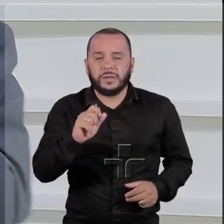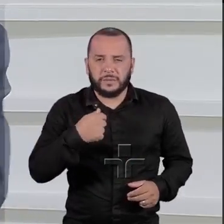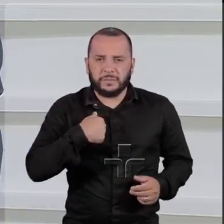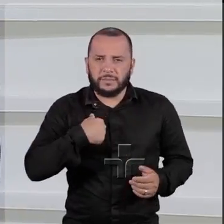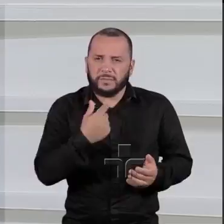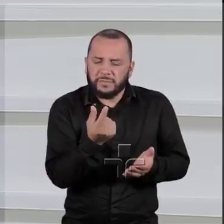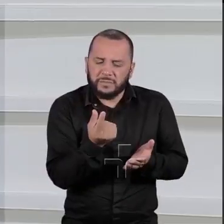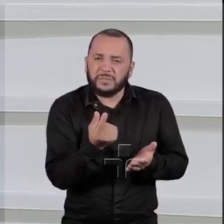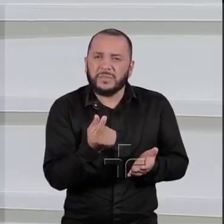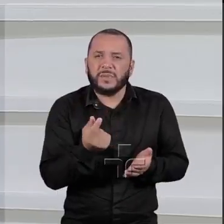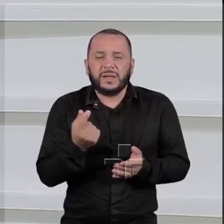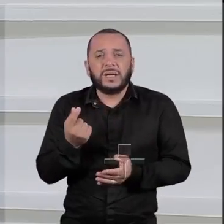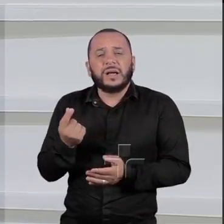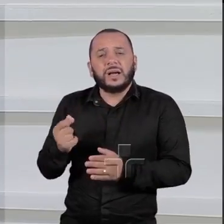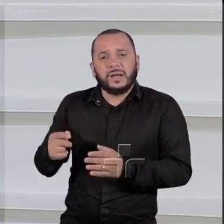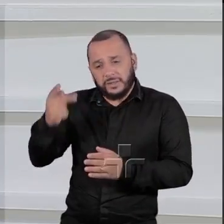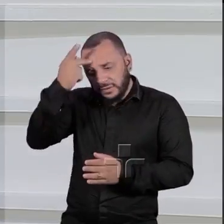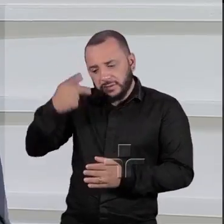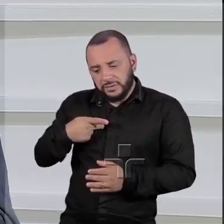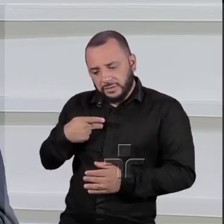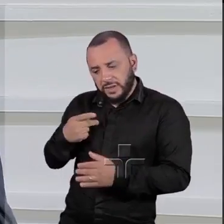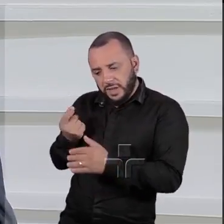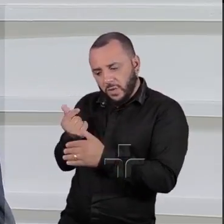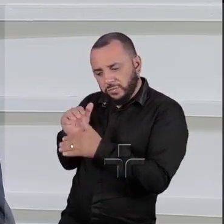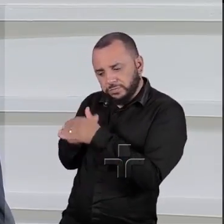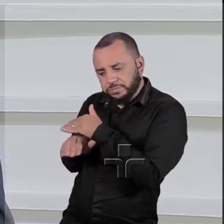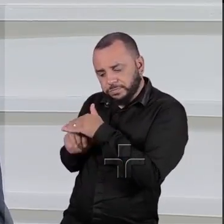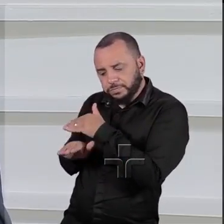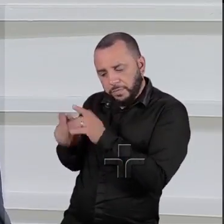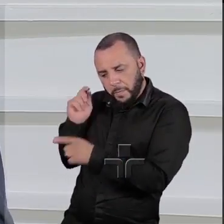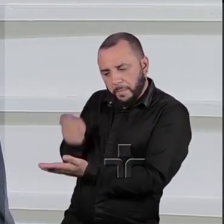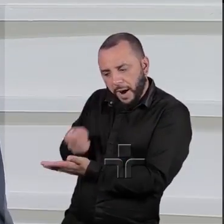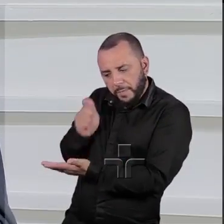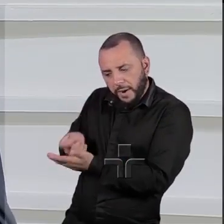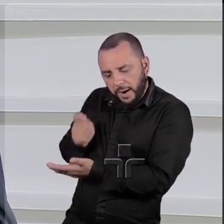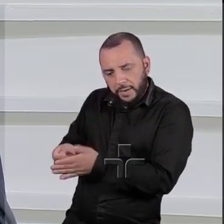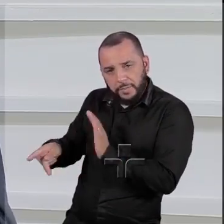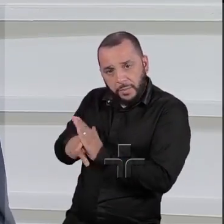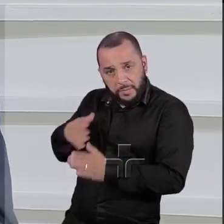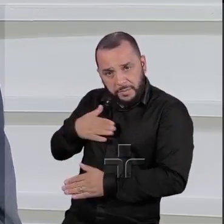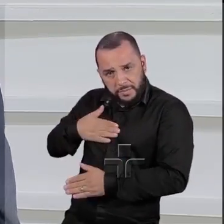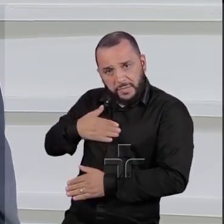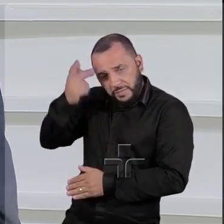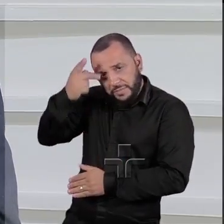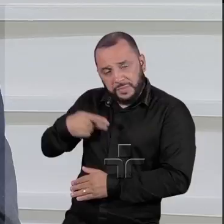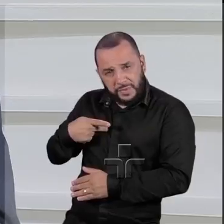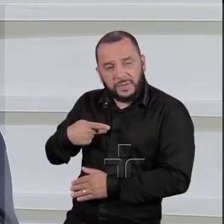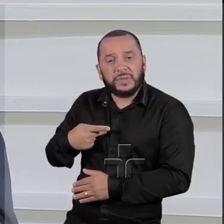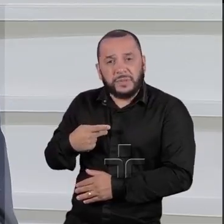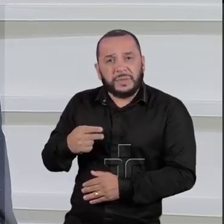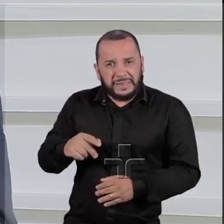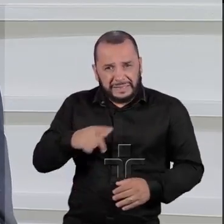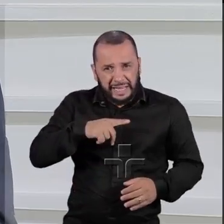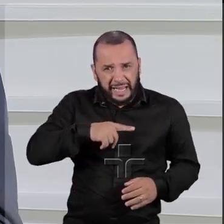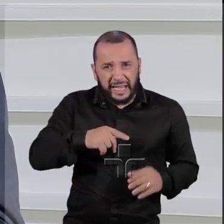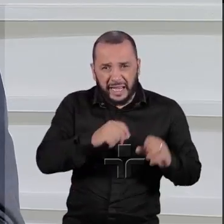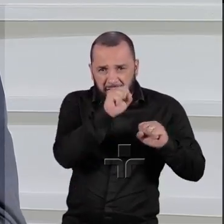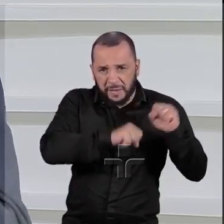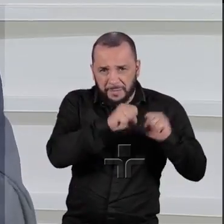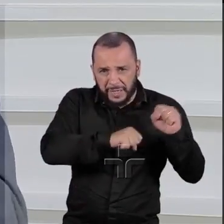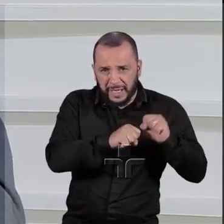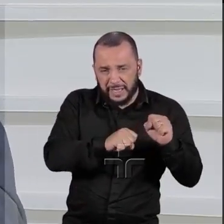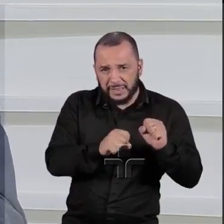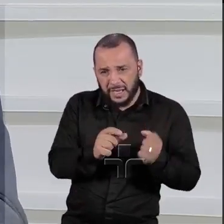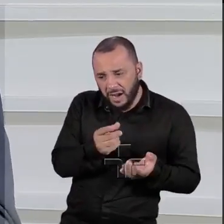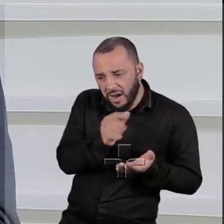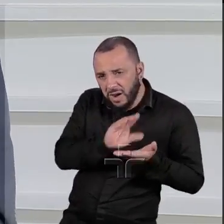vai diretamente para a conta do trabalhador, nesse sistema haverá também a contribuição da empresa?